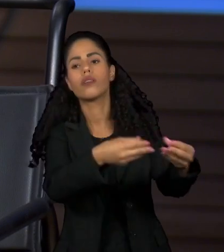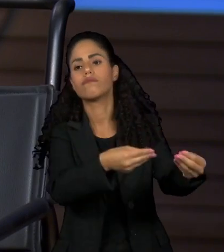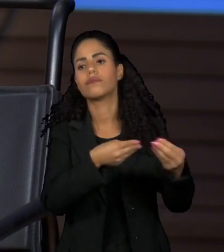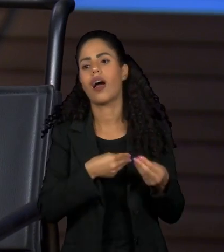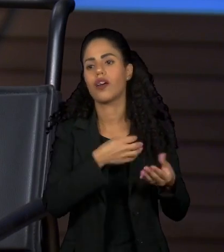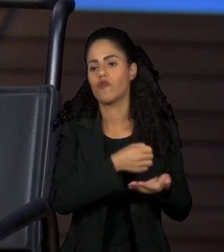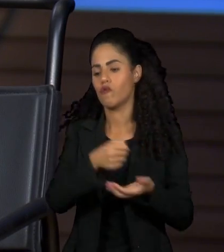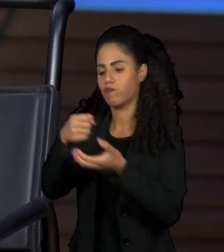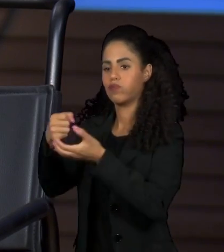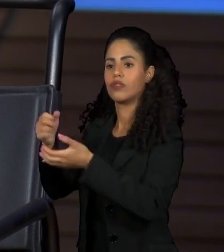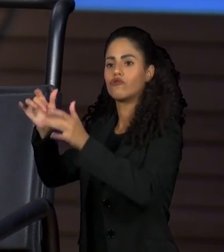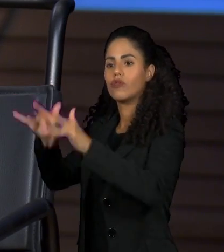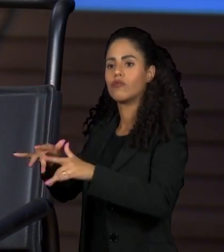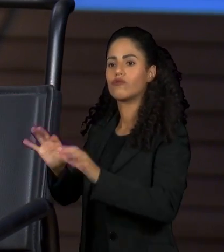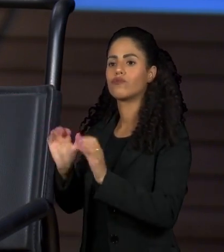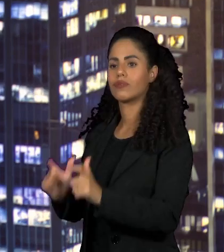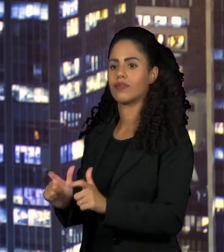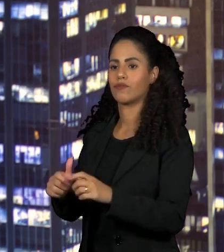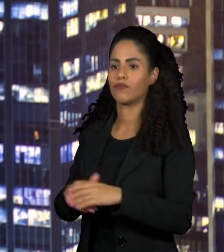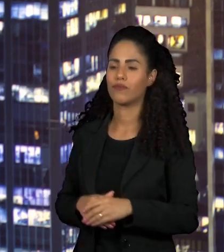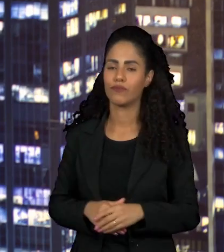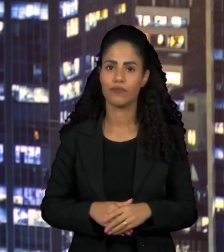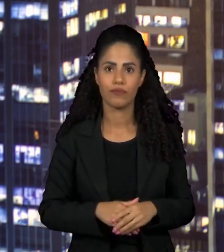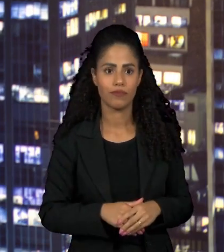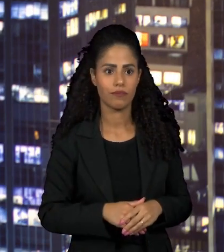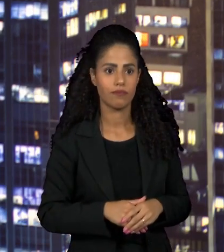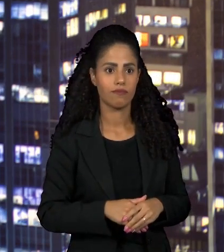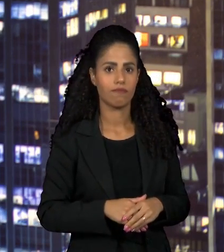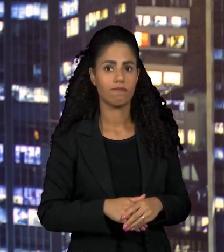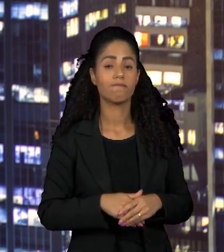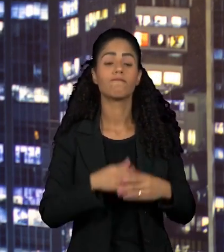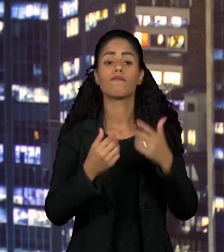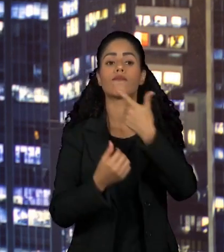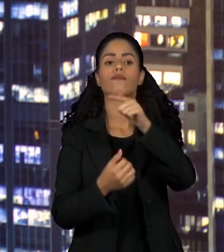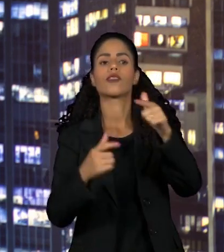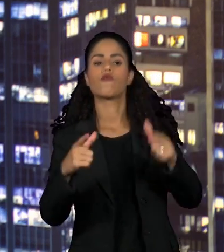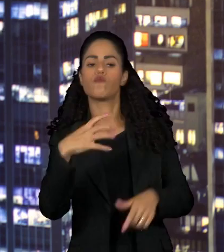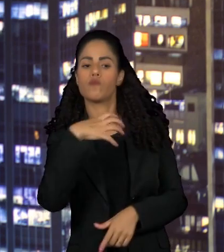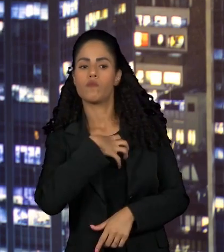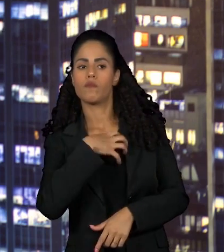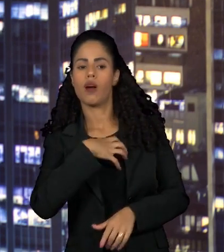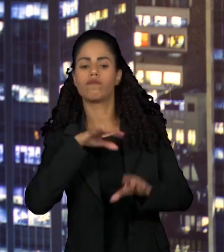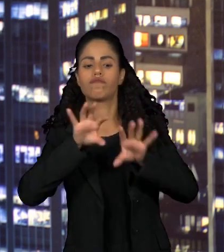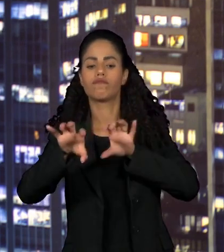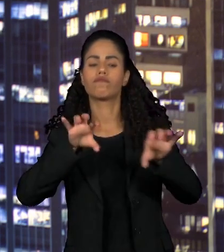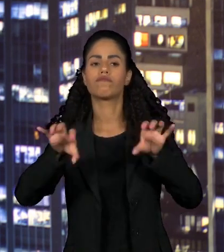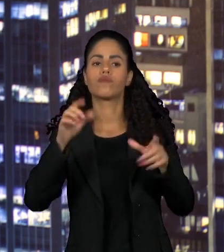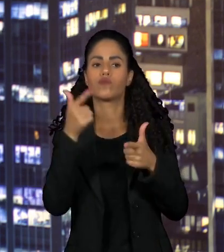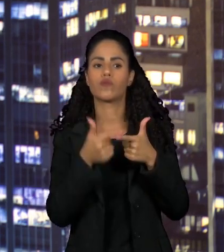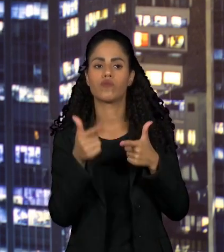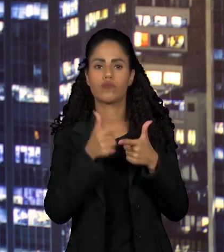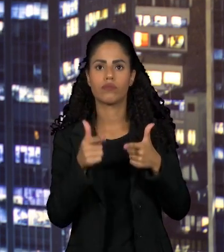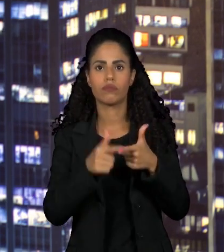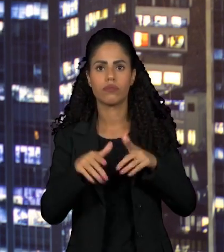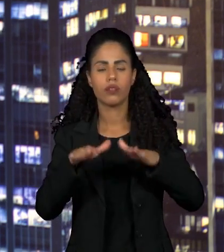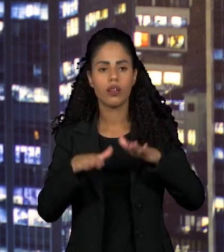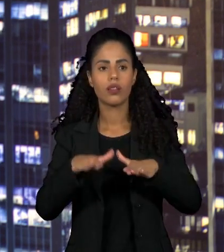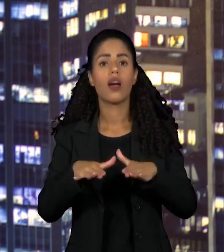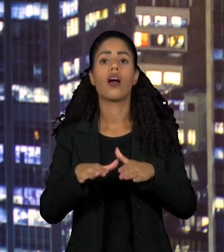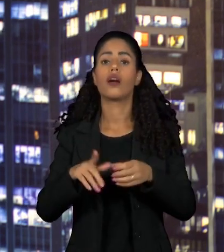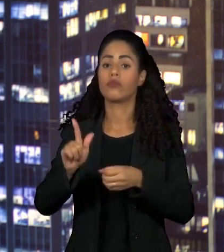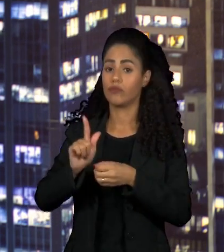de destinar aquilo corretamente. Olha, sobre esses e outros impactos negativos do microplástico, nós conversamos também com a gerente